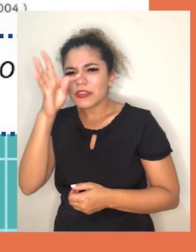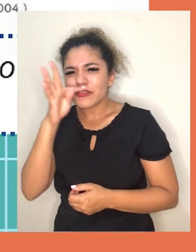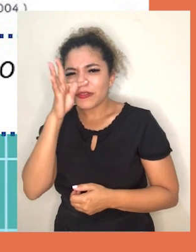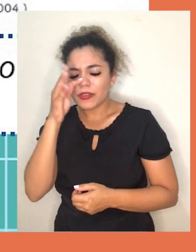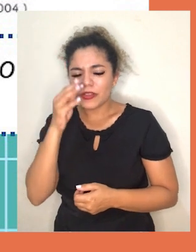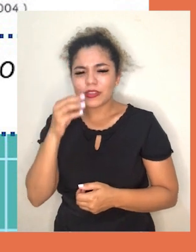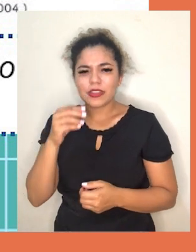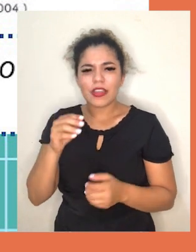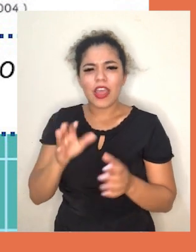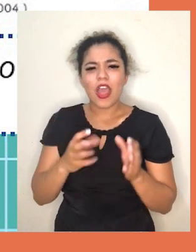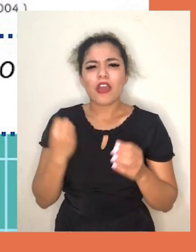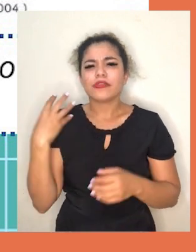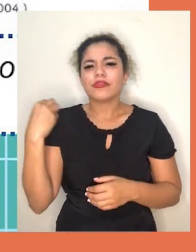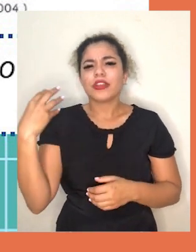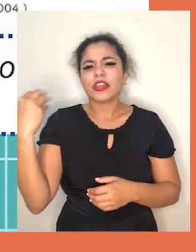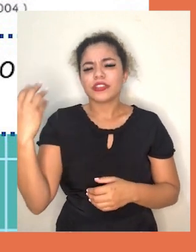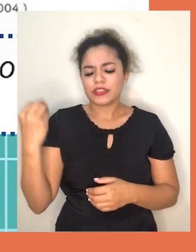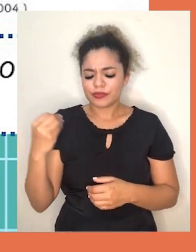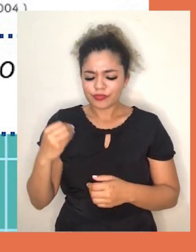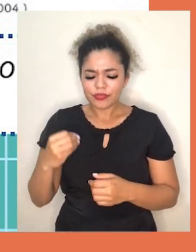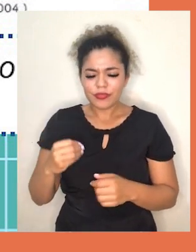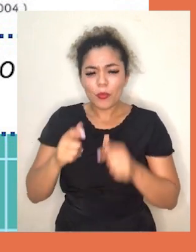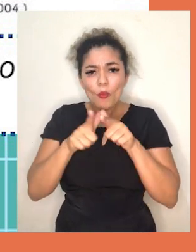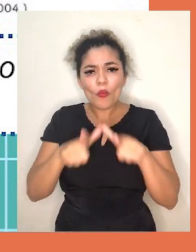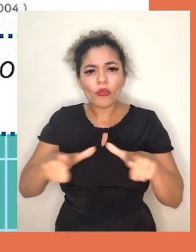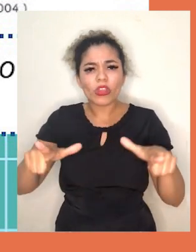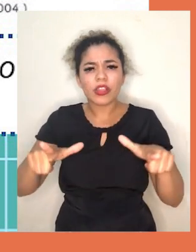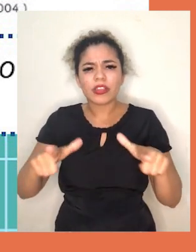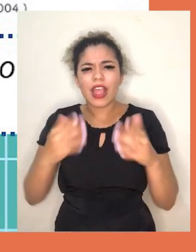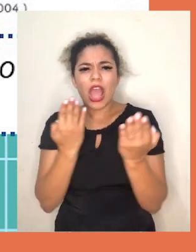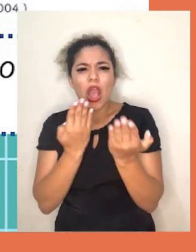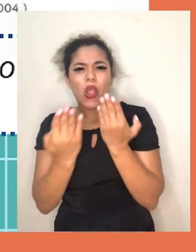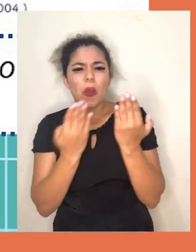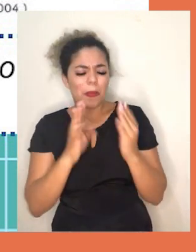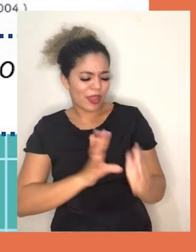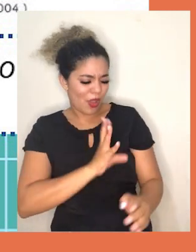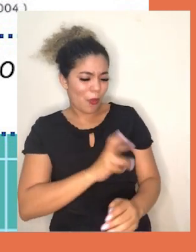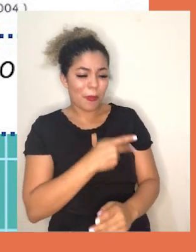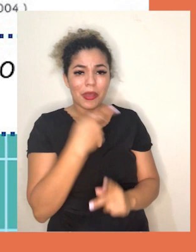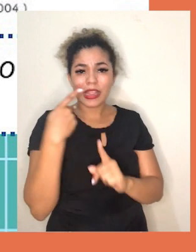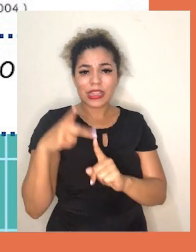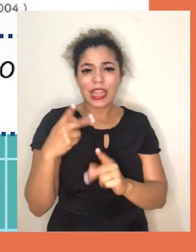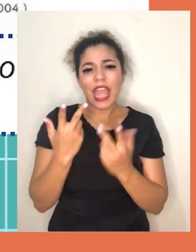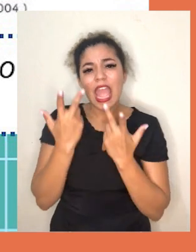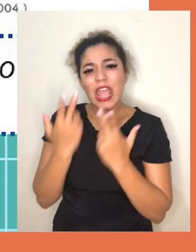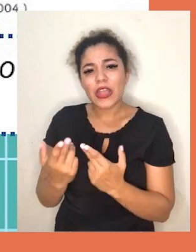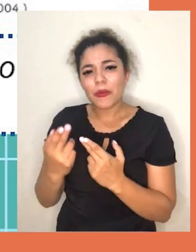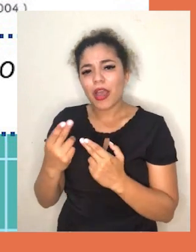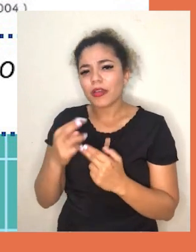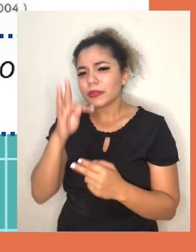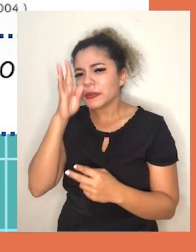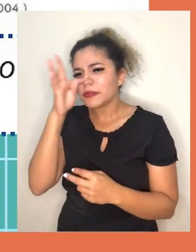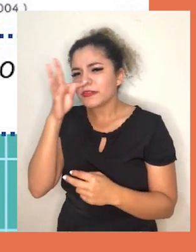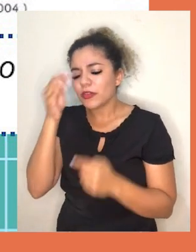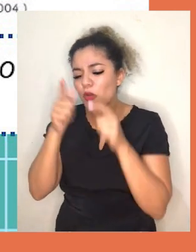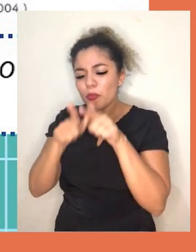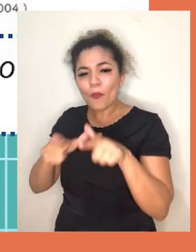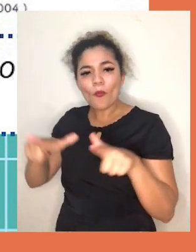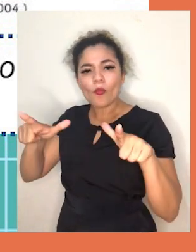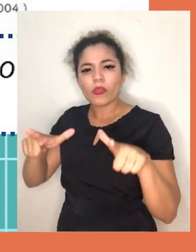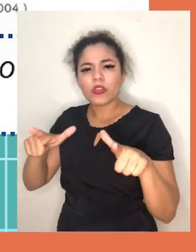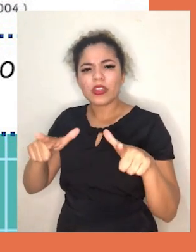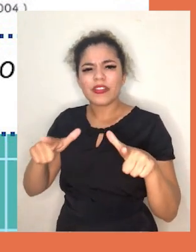vagando num deserto inefável, né? Aqui ele comparou o amor a uma caravana de rosas,